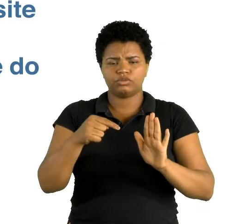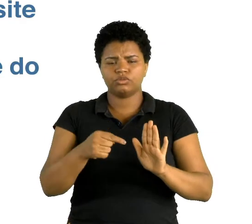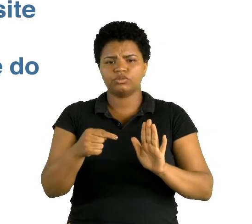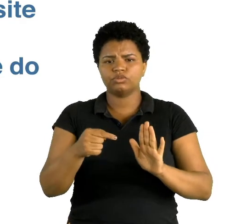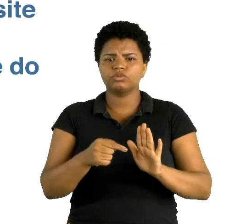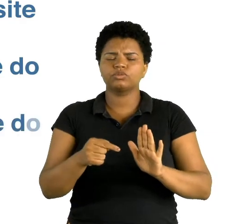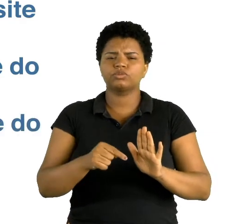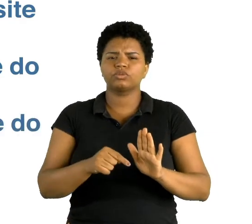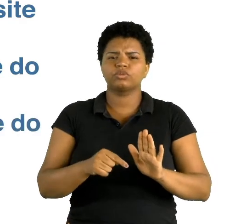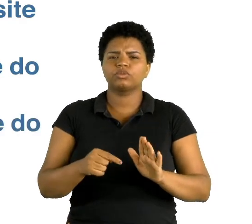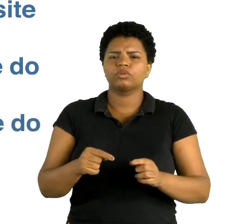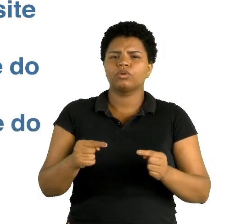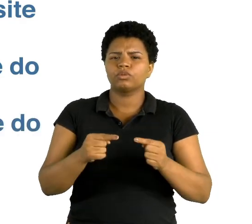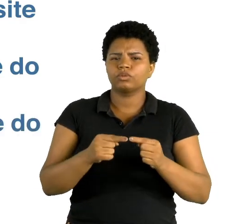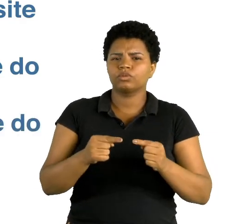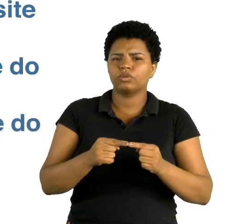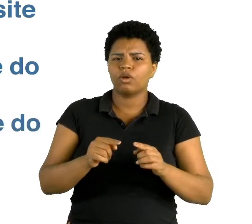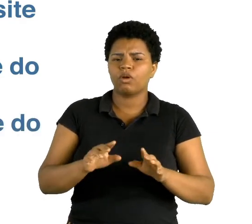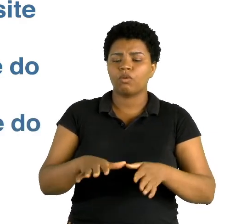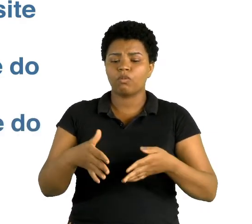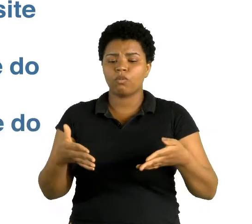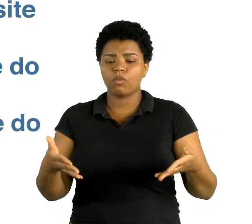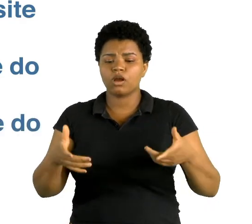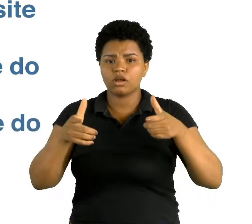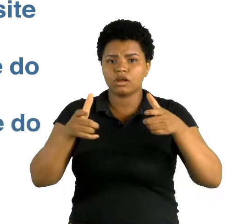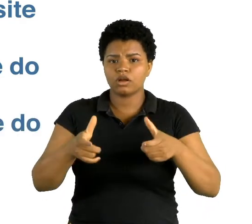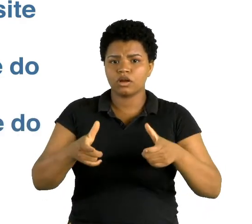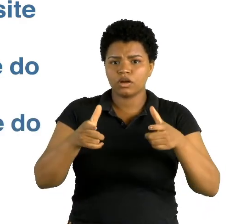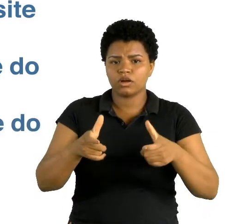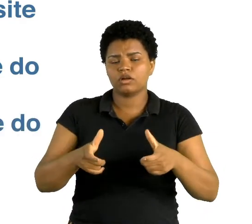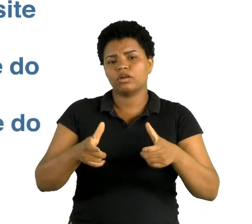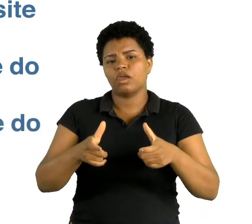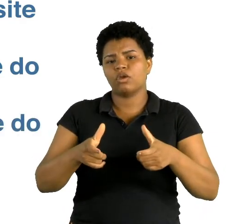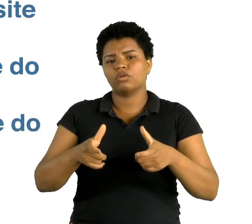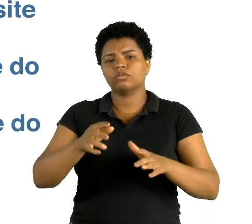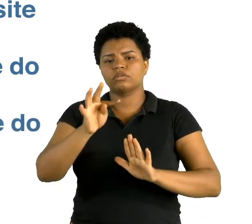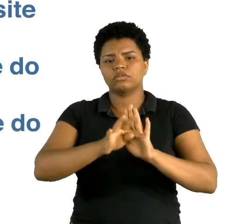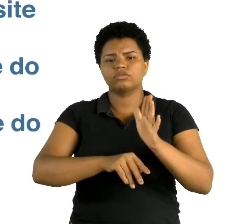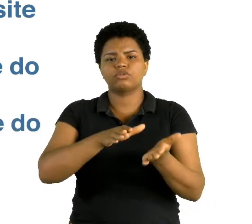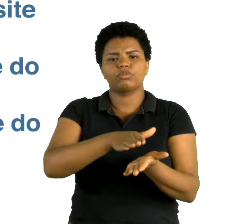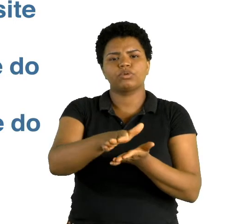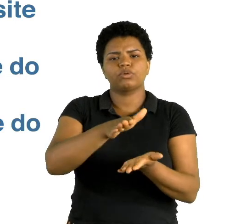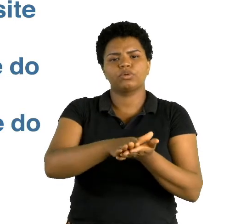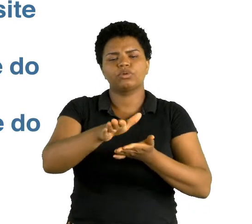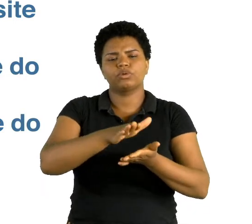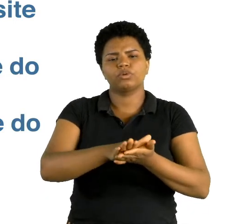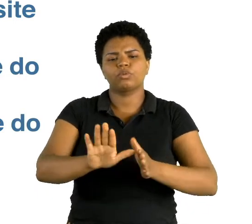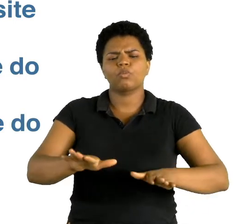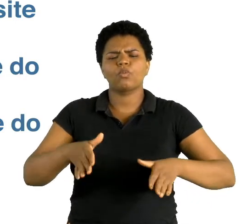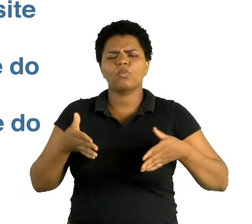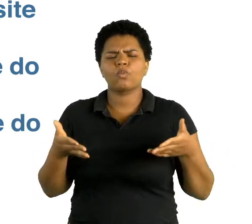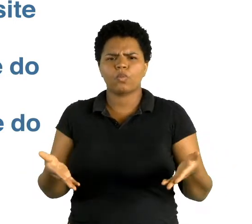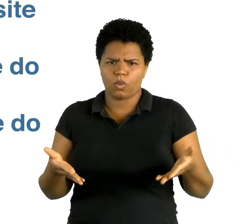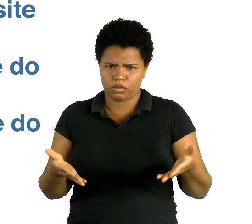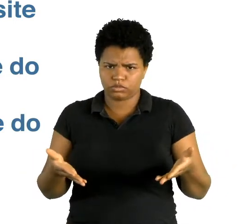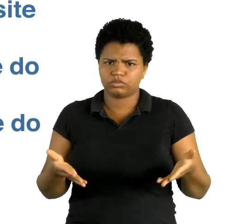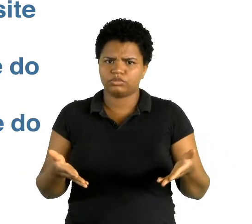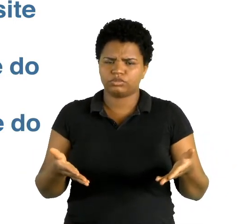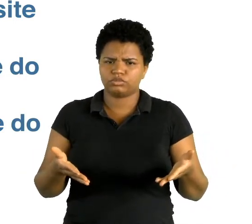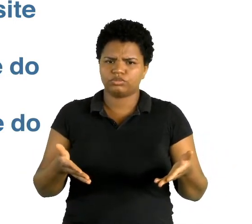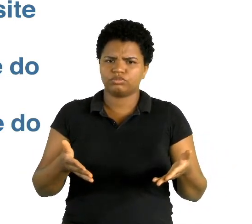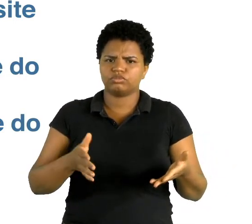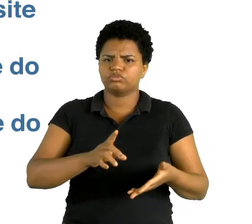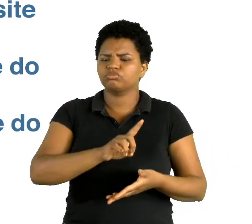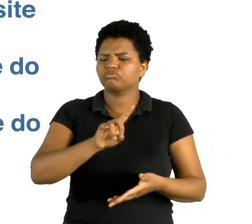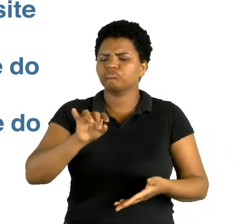quando e onde o texto foi publicado? Quando ele foi